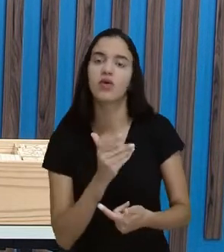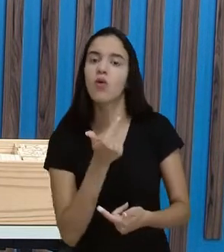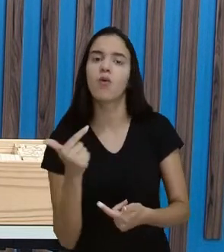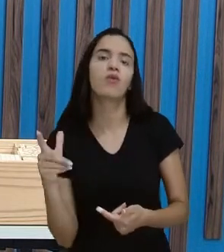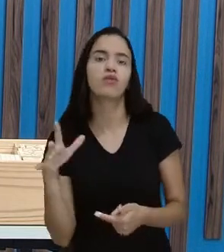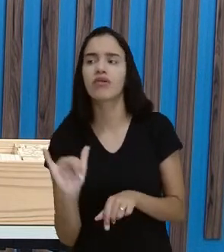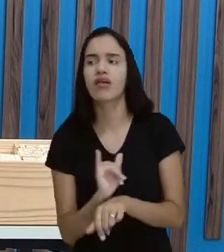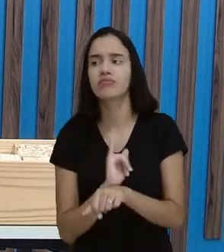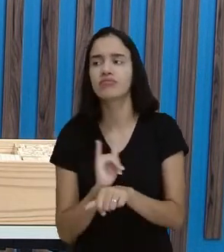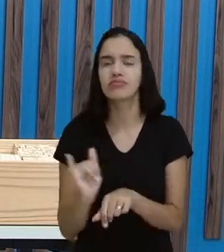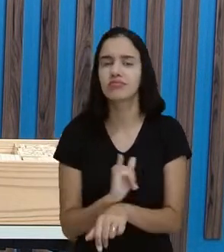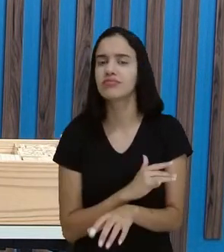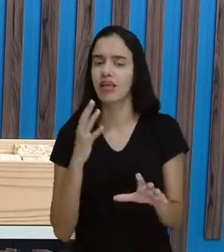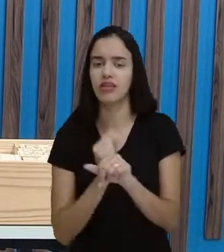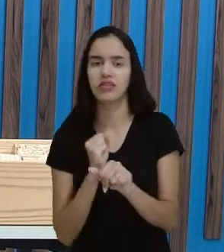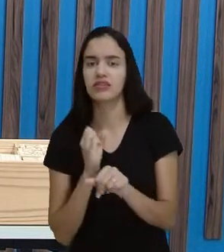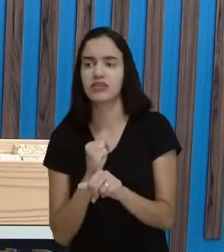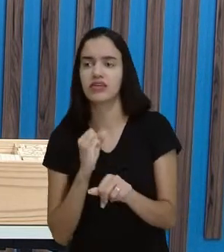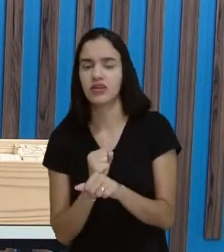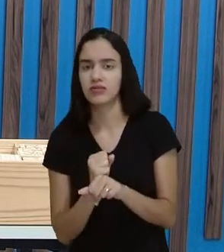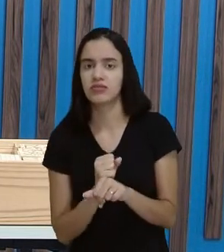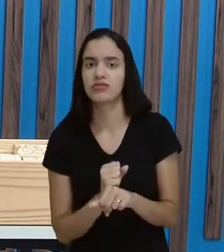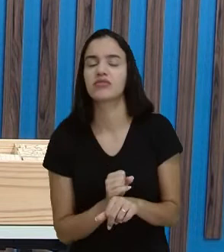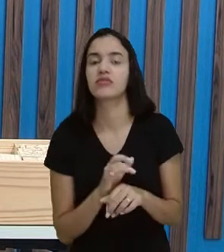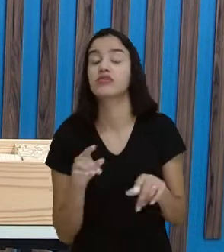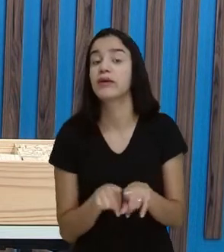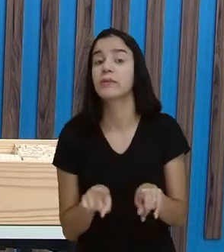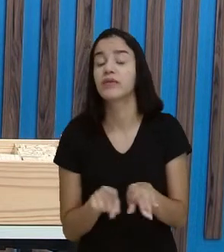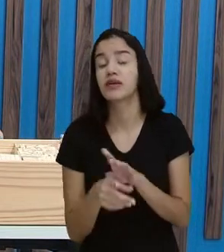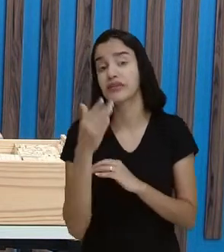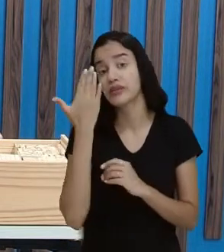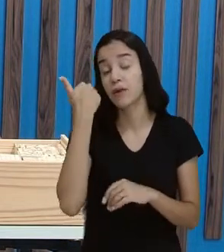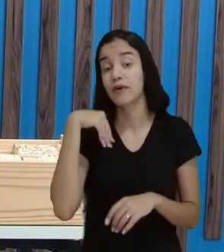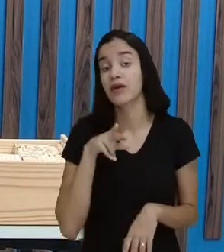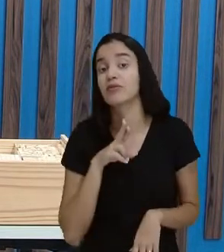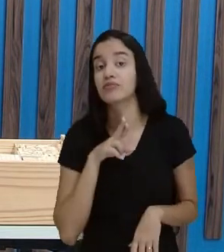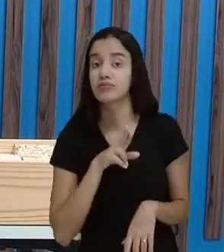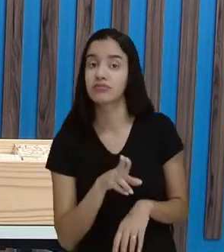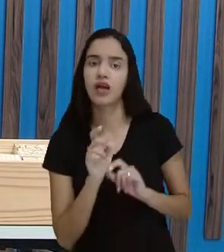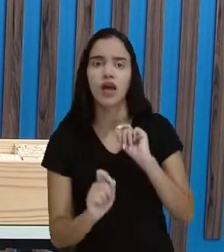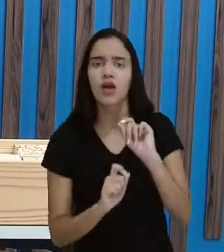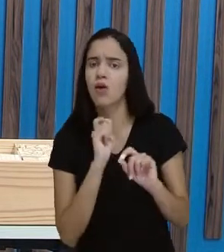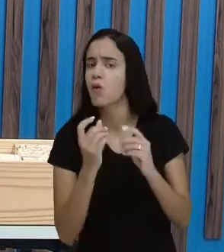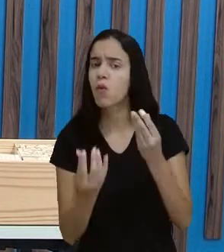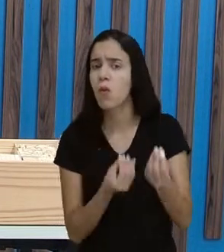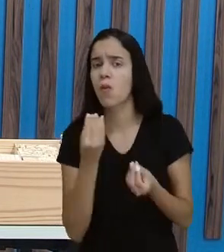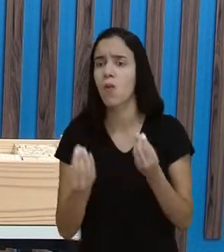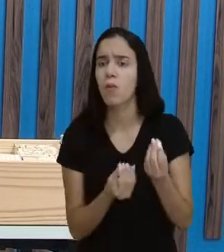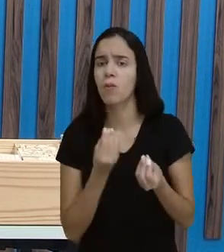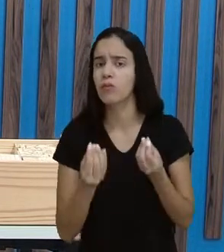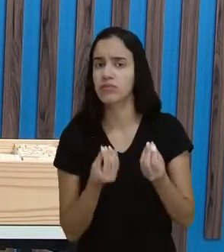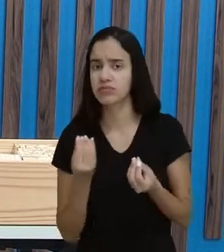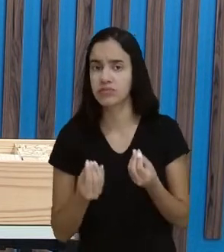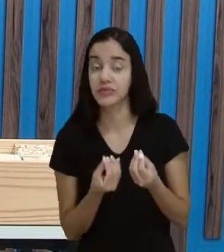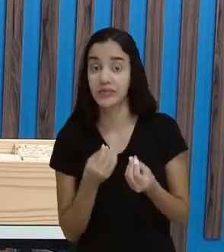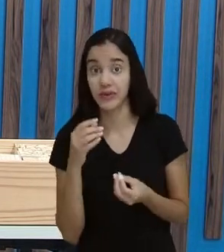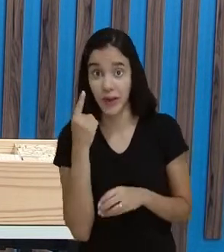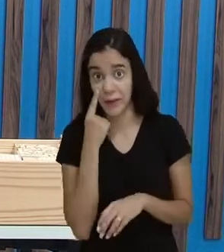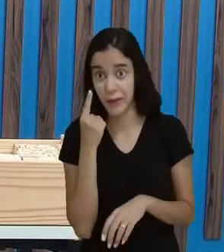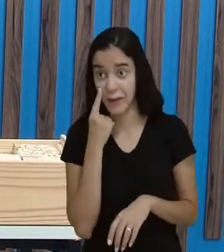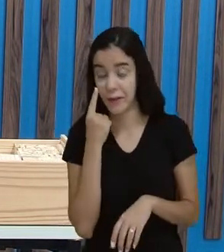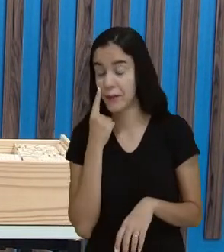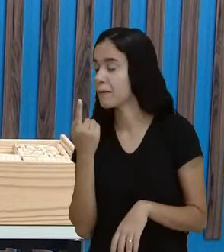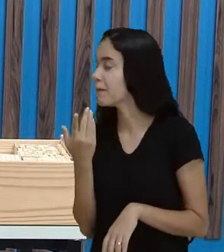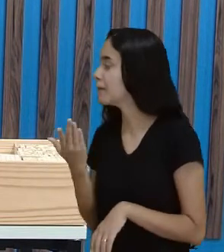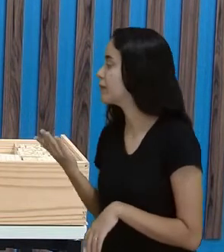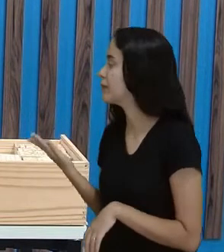jeito da gente também calcular, Iago, da gente poder saber o resultado, Iago, é o seguinte, olha aqui,